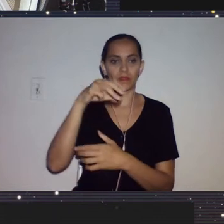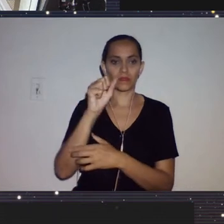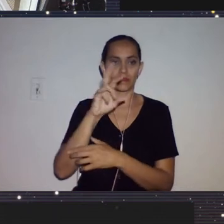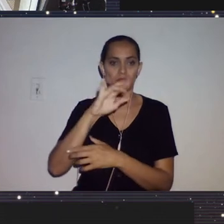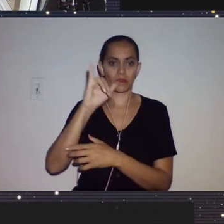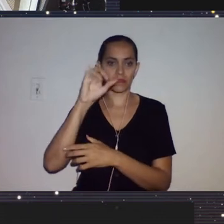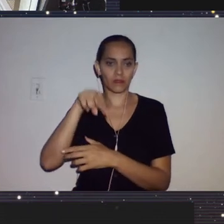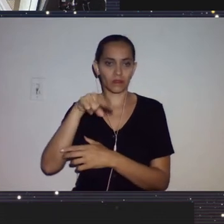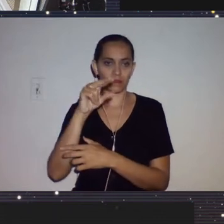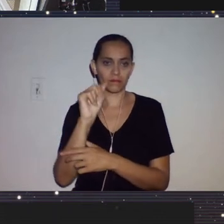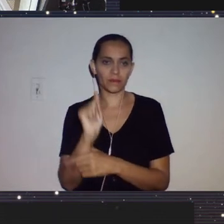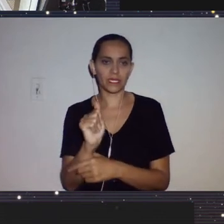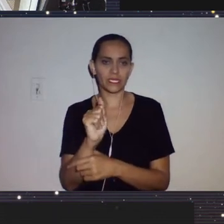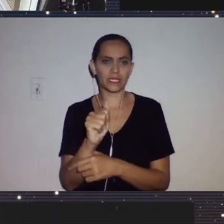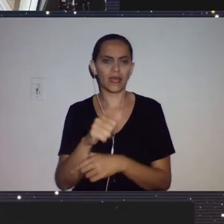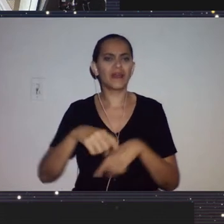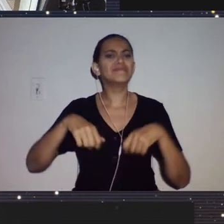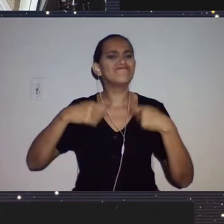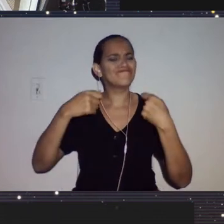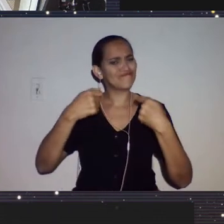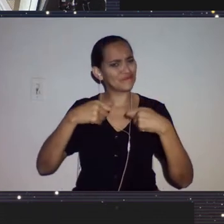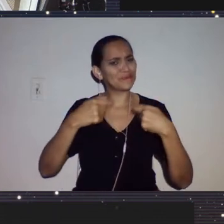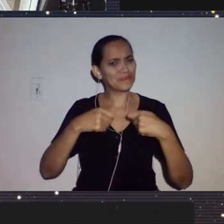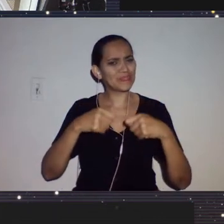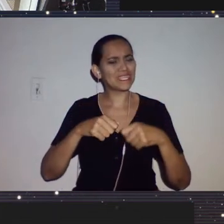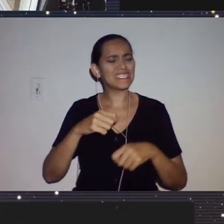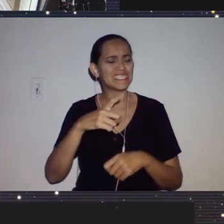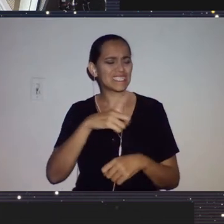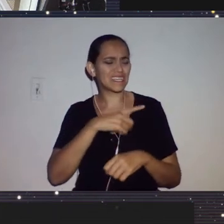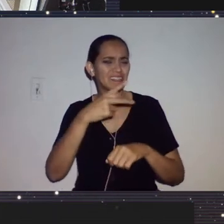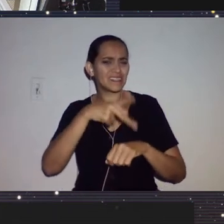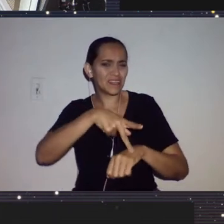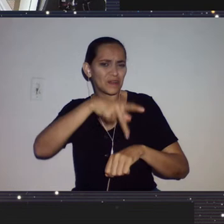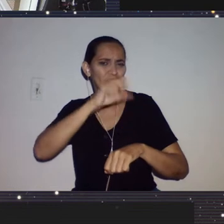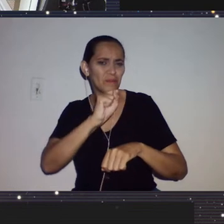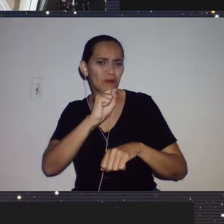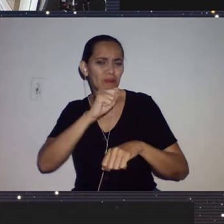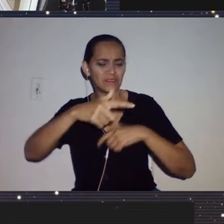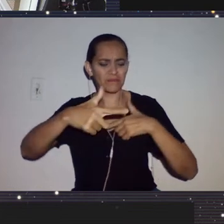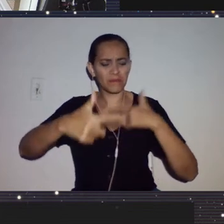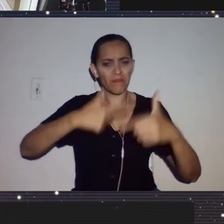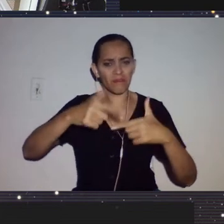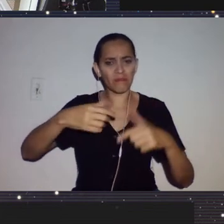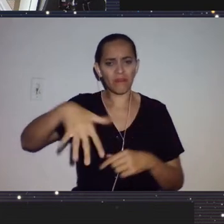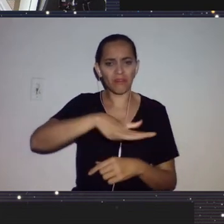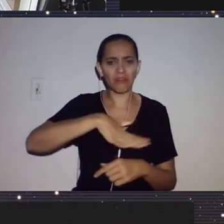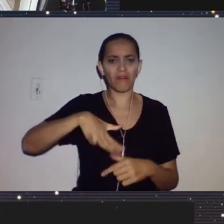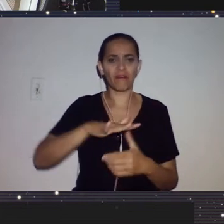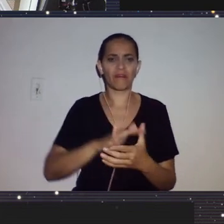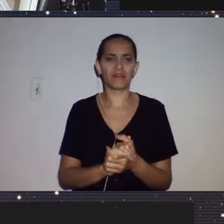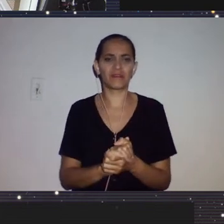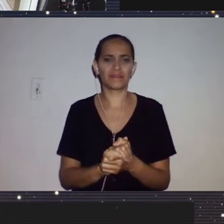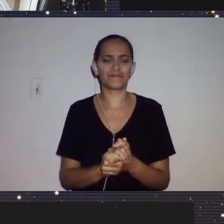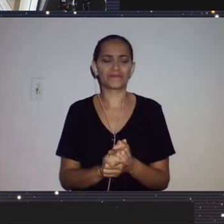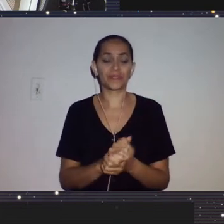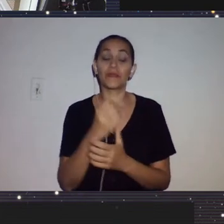Aqui, agora é da Marina Machado. Precisa necessariamente de pós para trabalhar na área? Essa é uma pergunta,